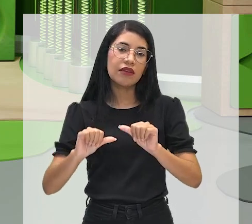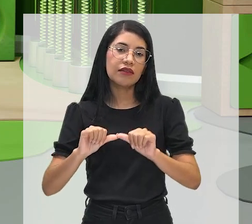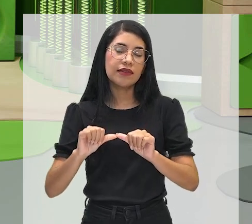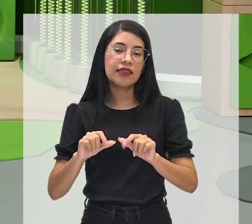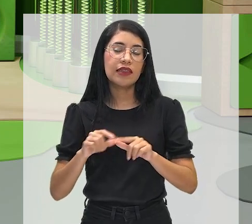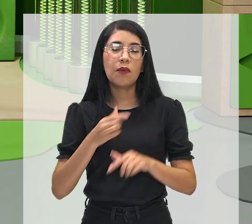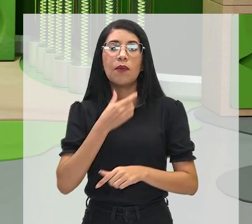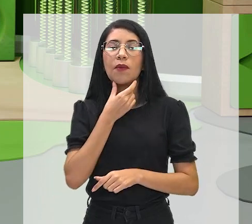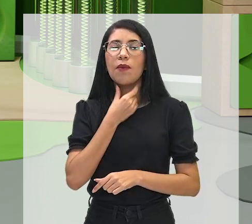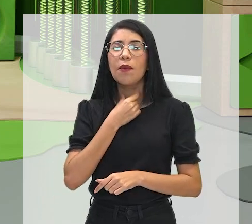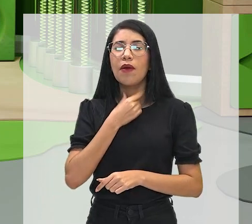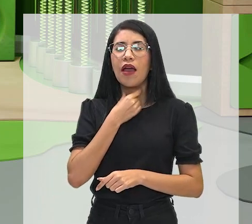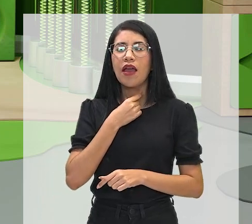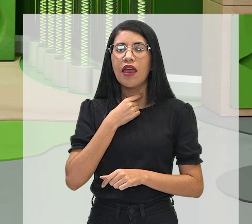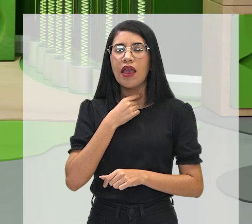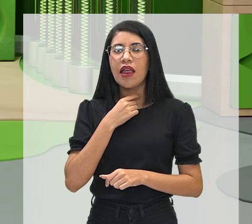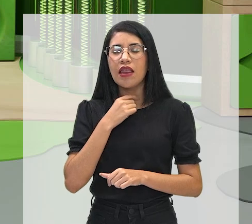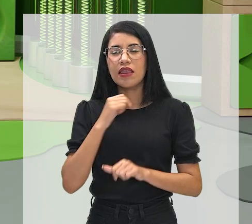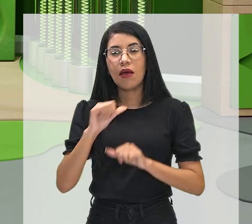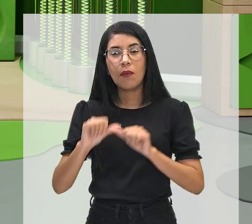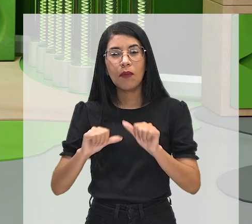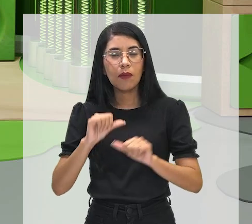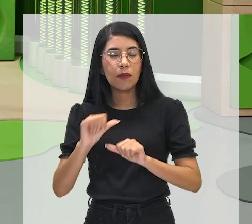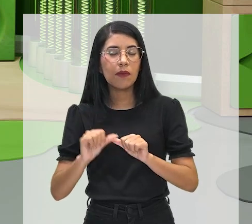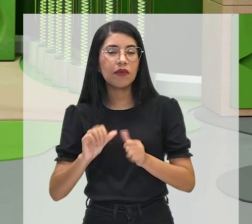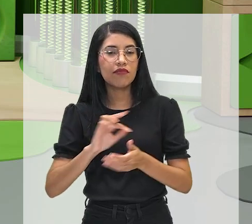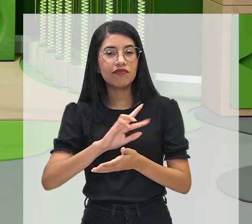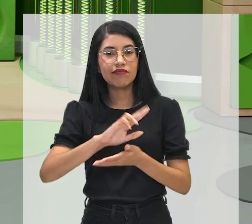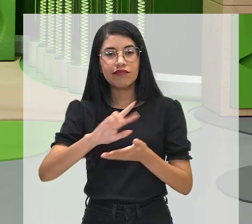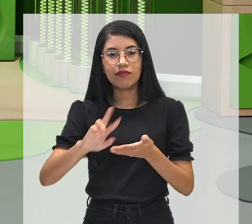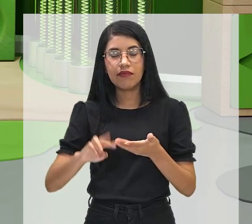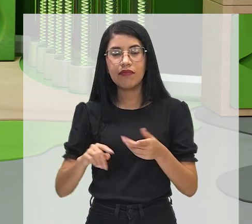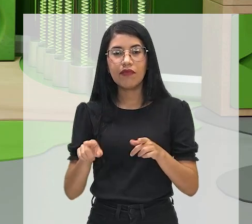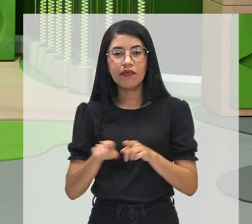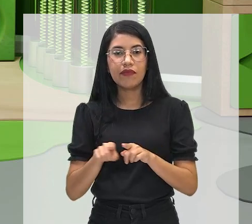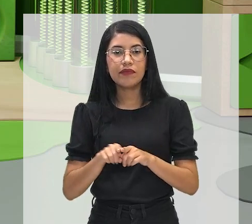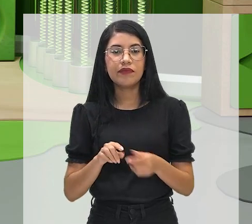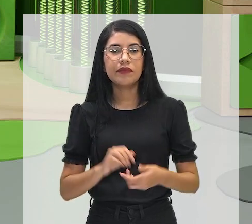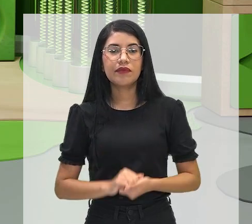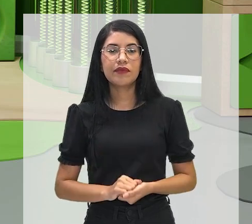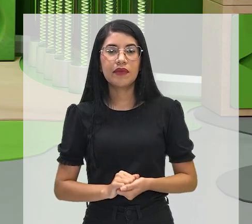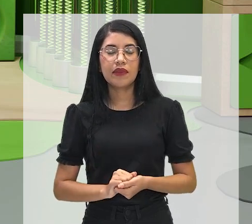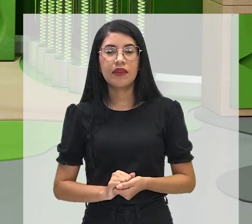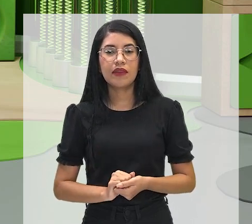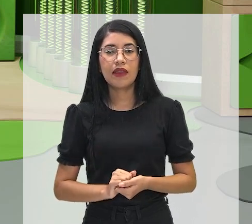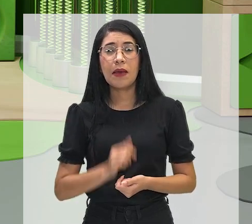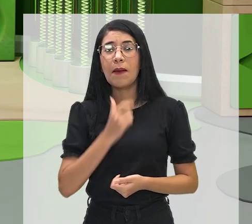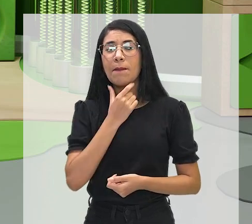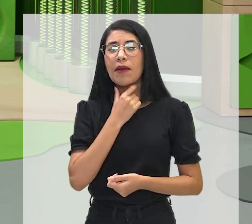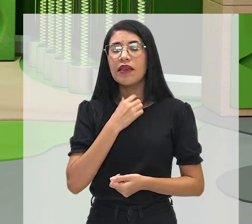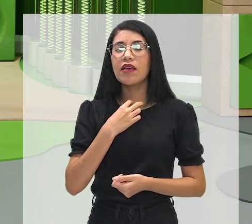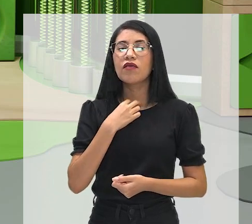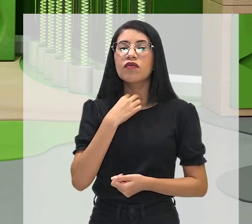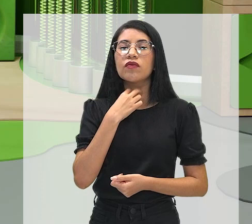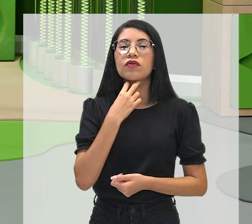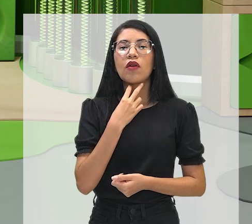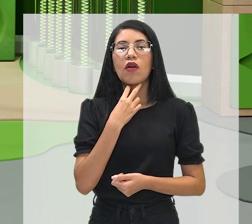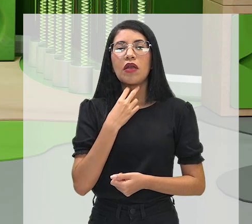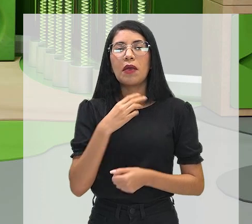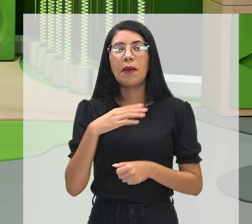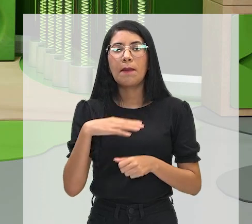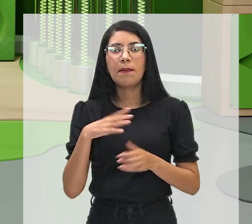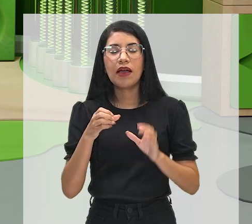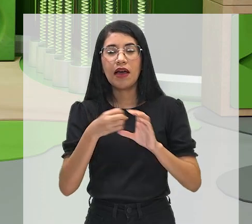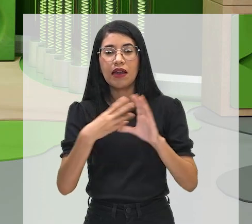transição. Essa laringe está sofrendo ali algumas modificações, né? Para quê? Para deixar essa voz